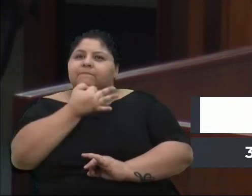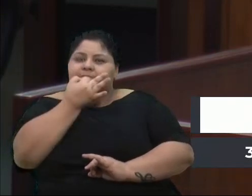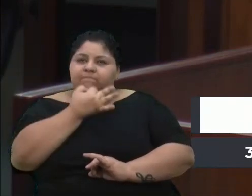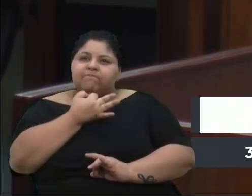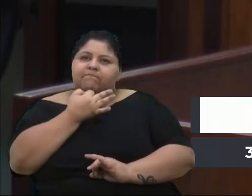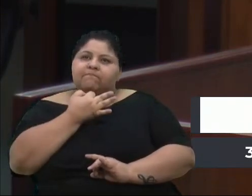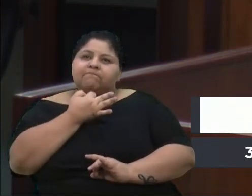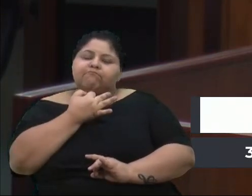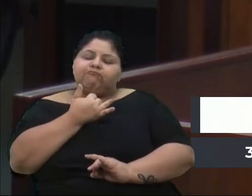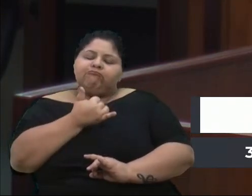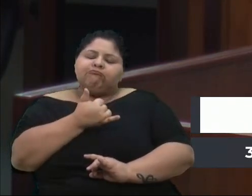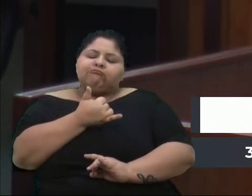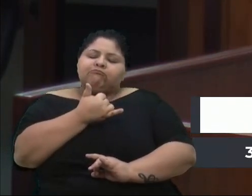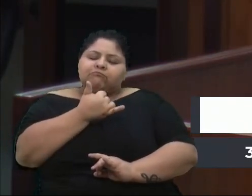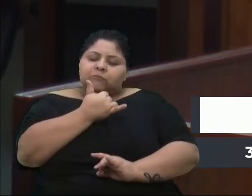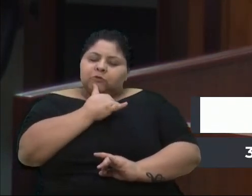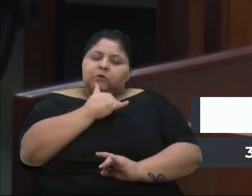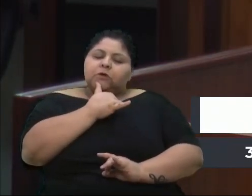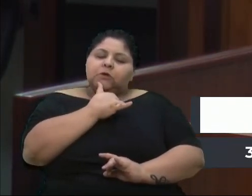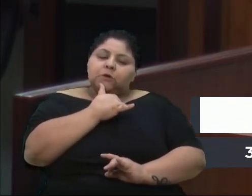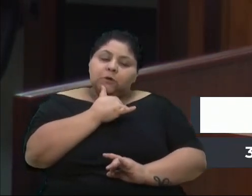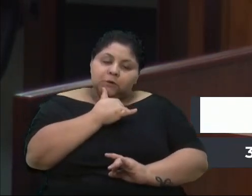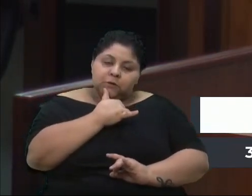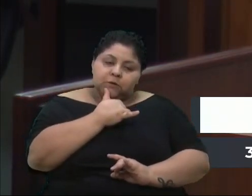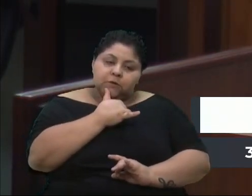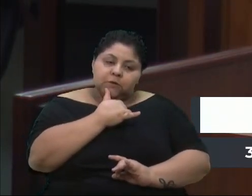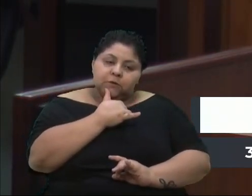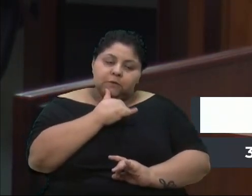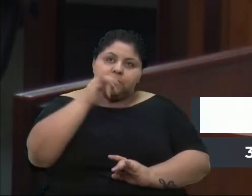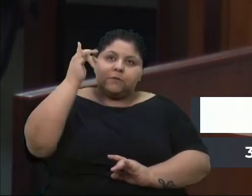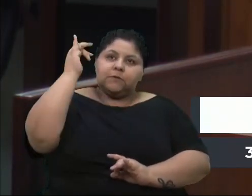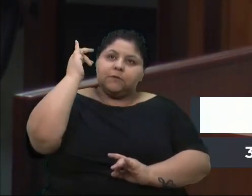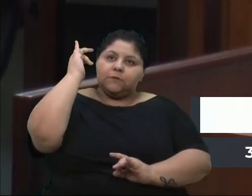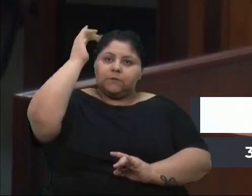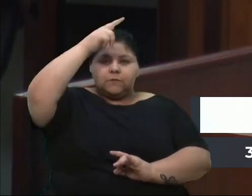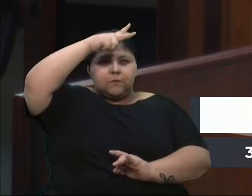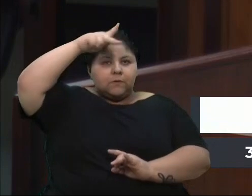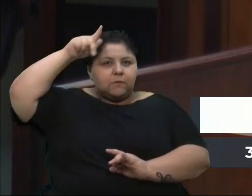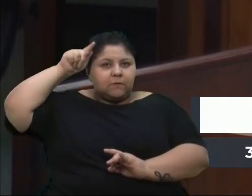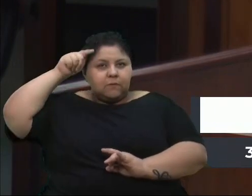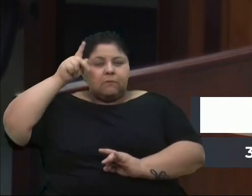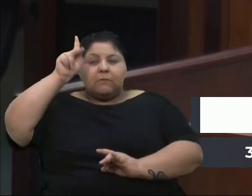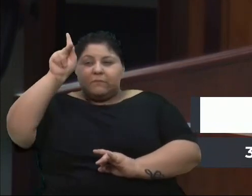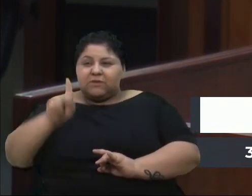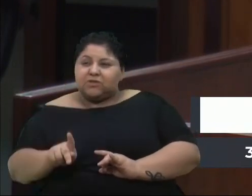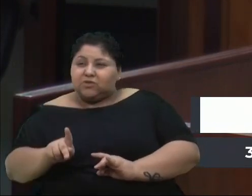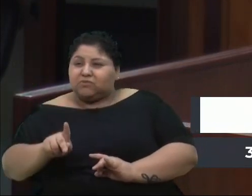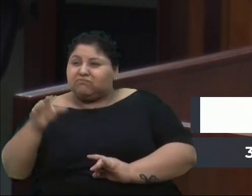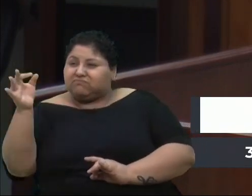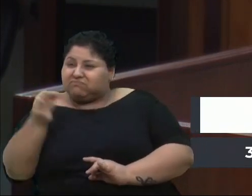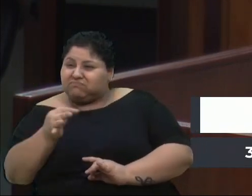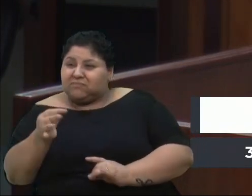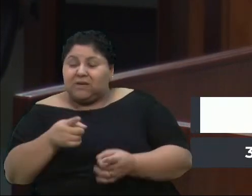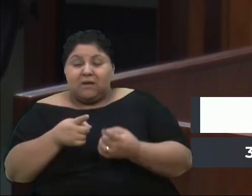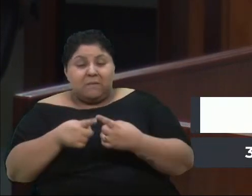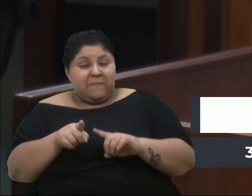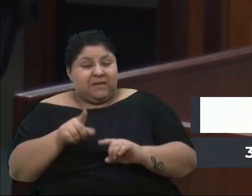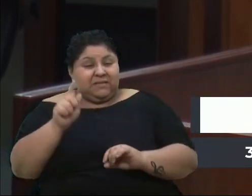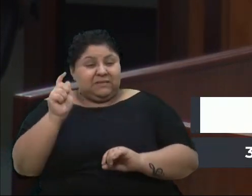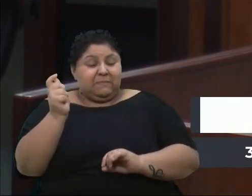vereador. Lamento Boa parte, vereador. que o senhor é uma excelente pessoa, mas tem que tomar sim